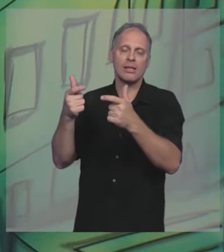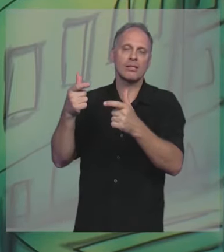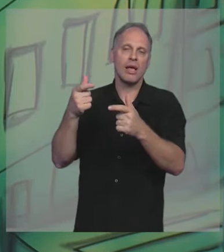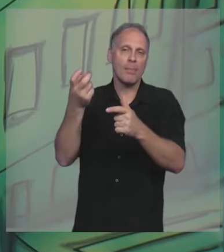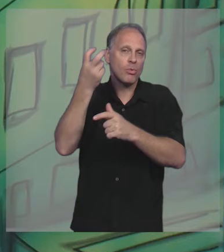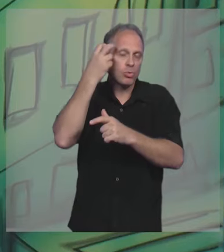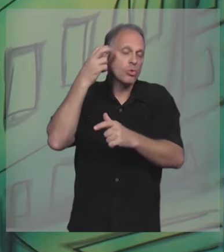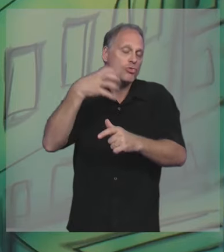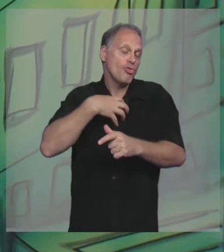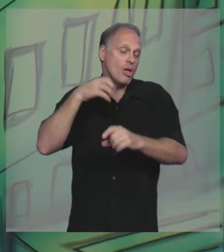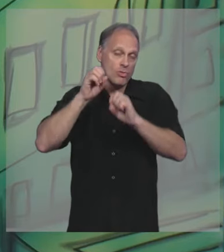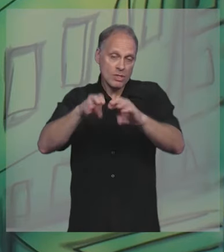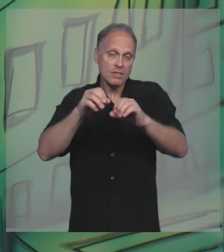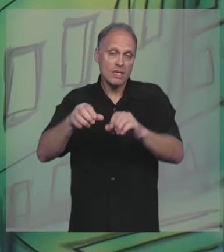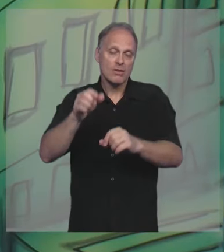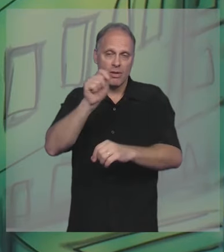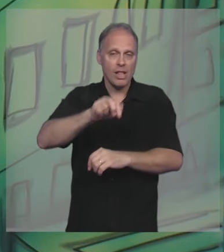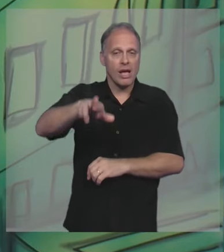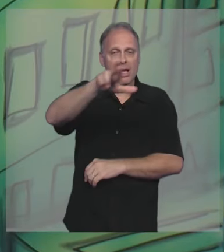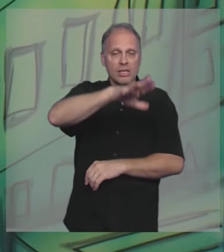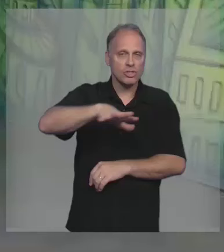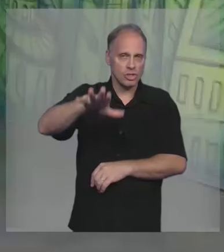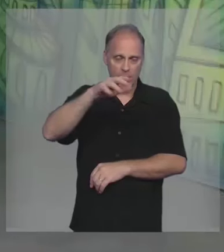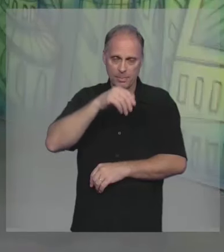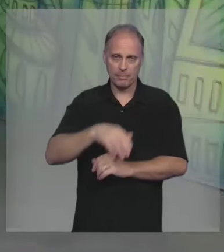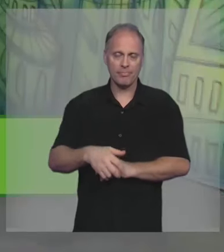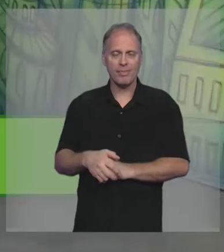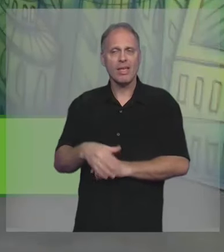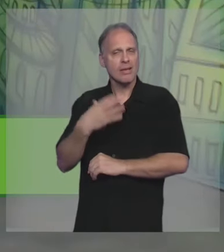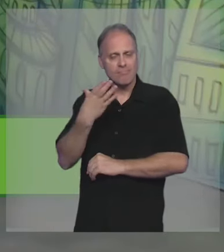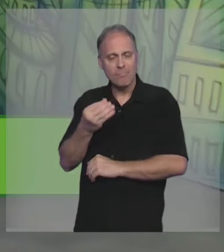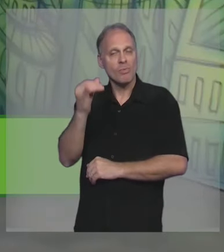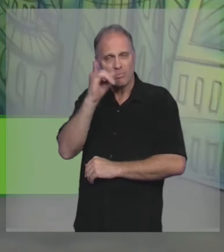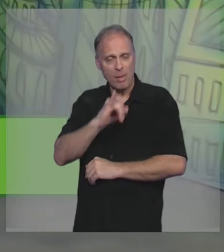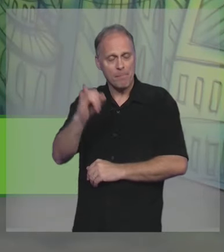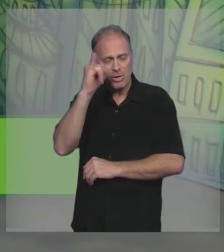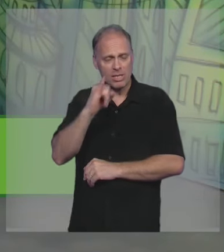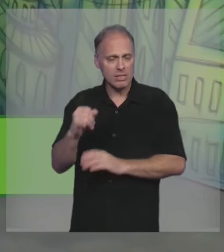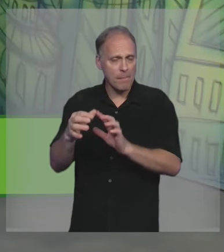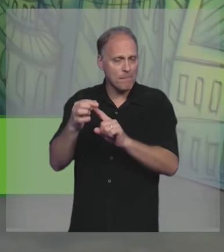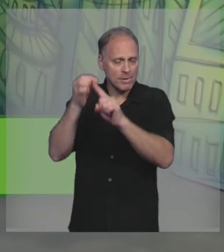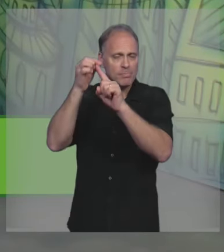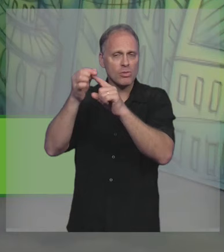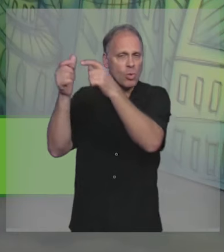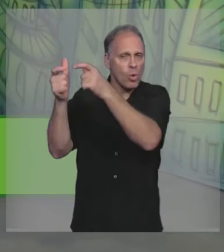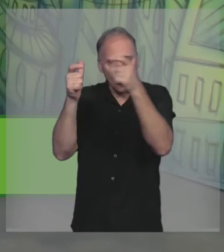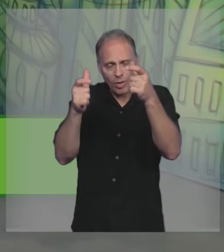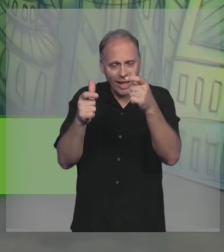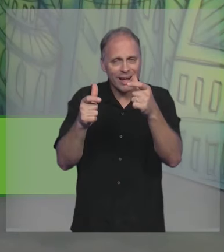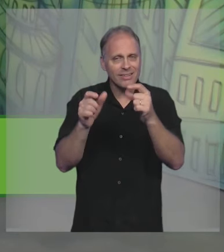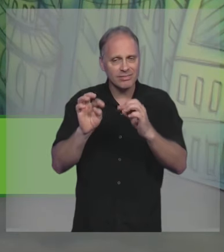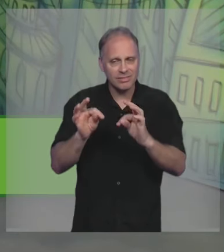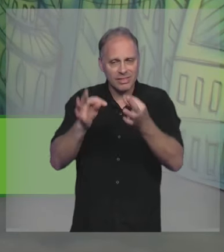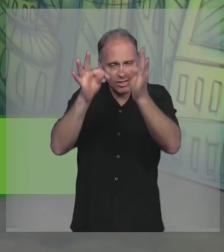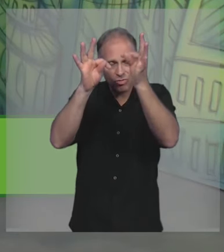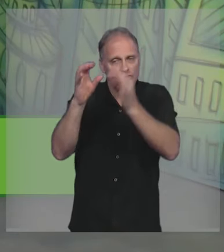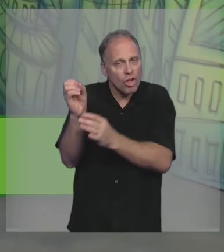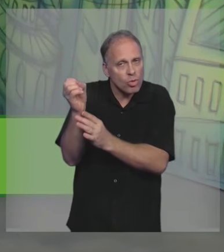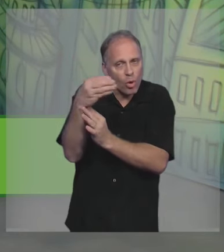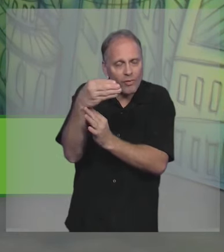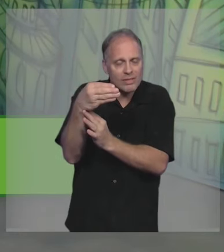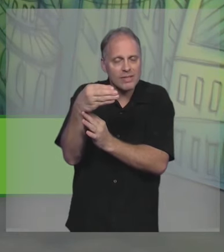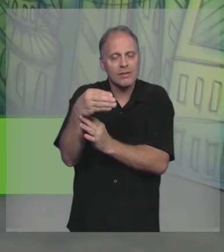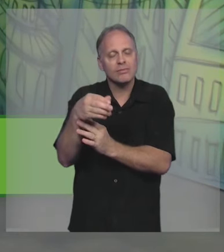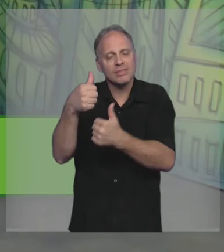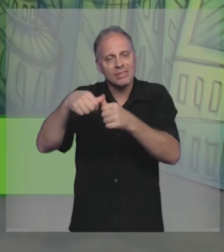Abrange aqui a região do Vale do Sinos. É muito importante, né? Os principais polos de inovação, de tecnologia